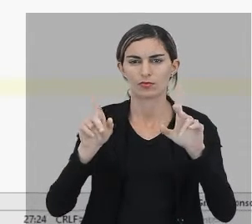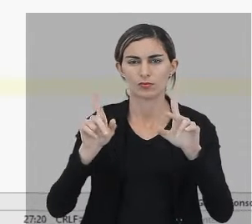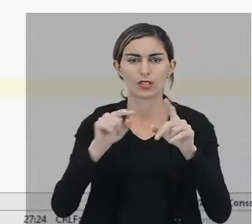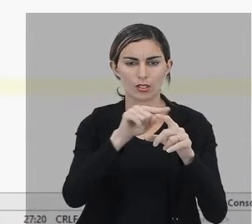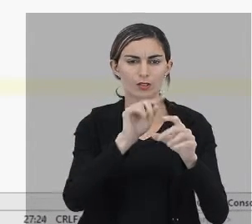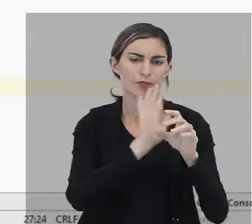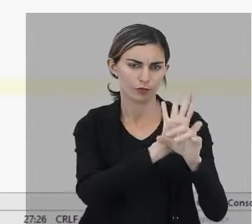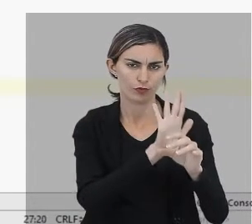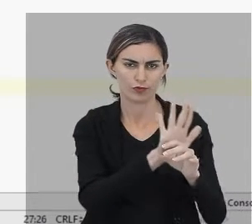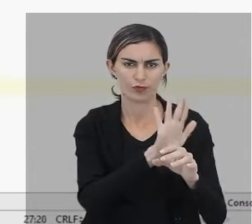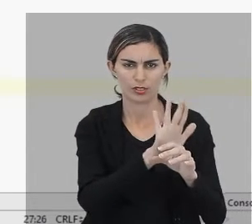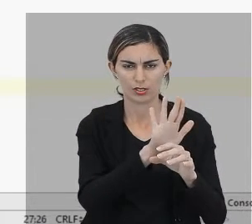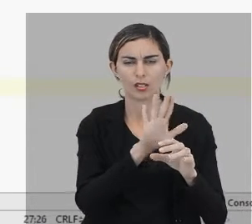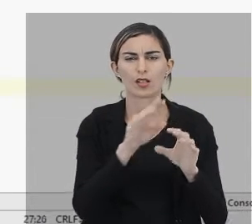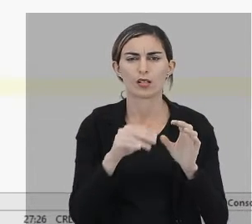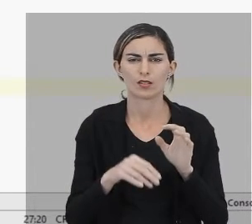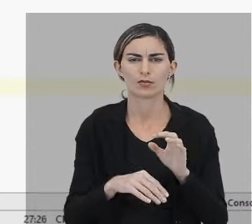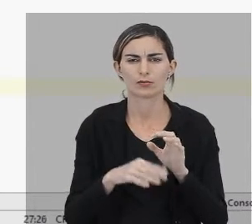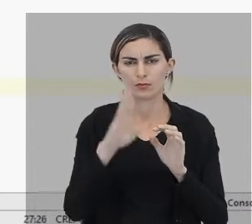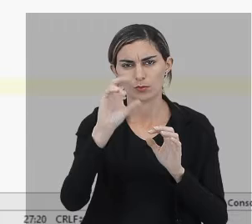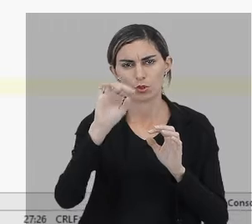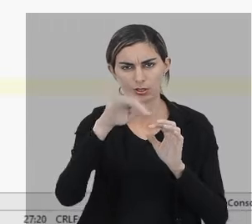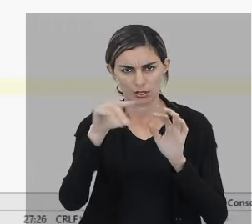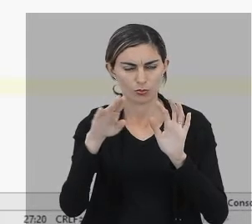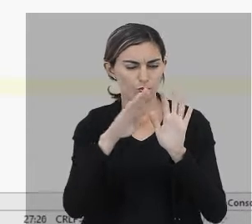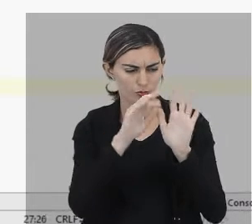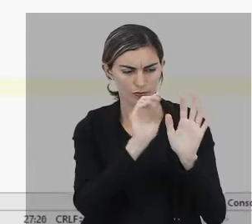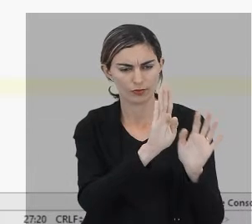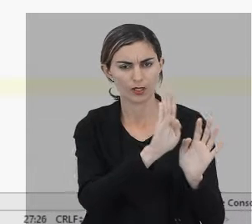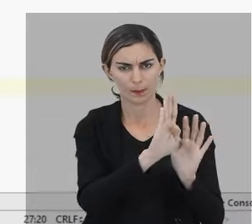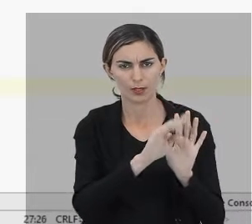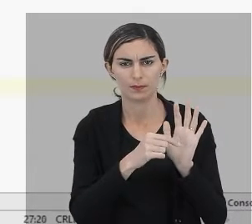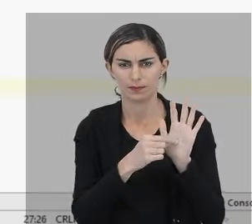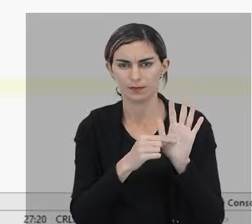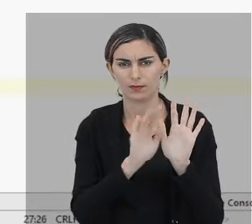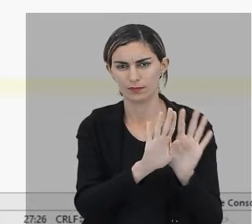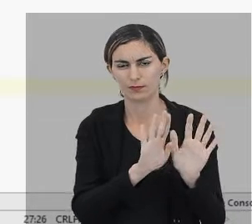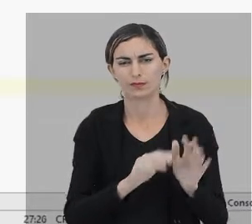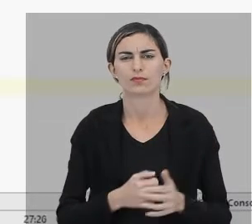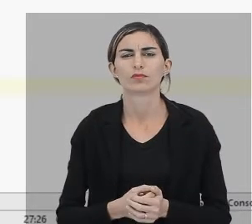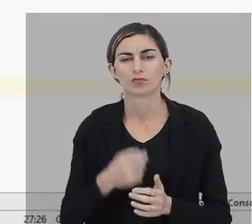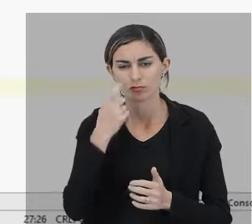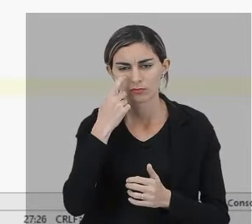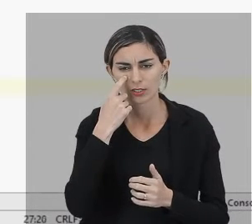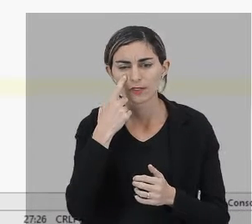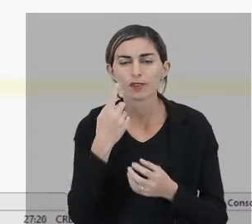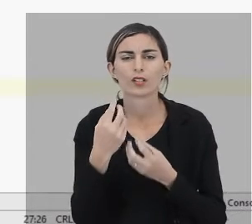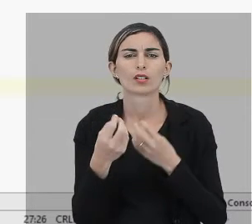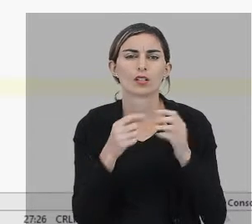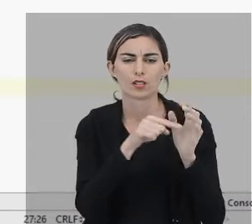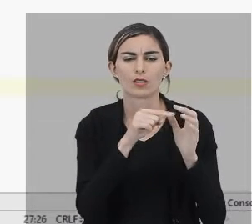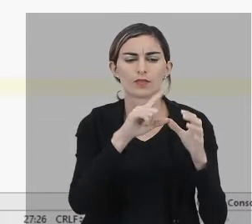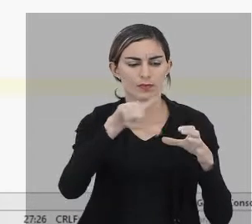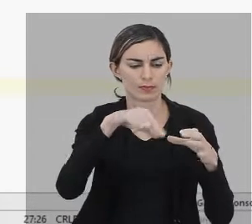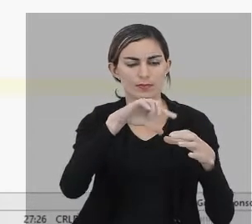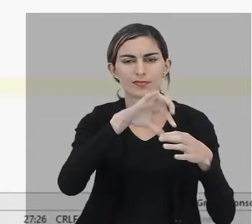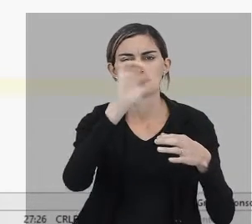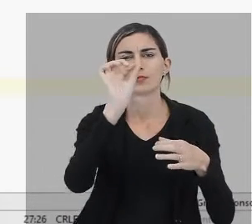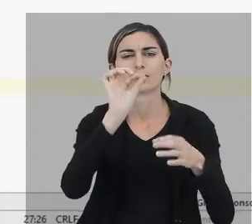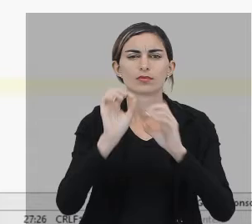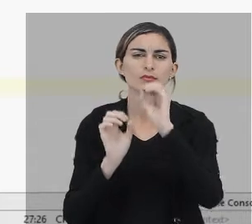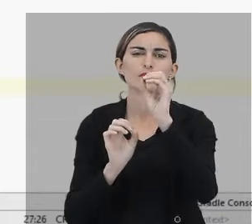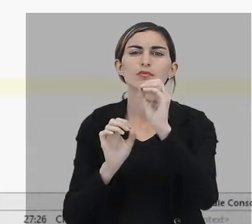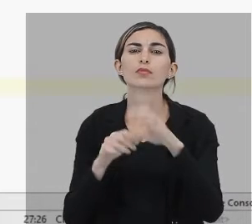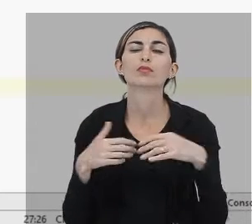ele vai ficar sorteando botões e mais botões, certo? Então, vamos ver em que momento ele vai